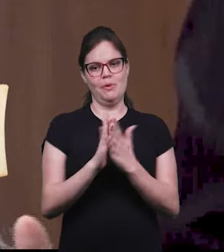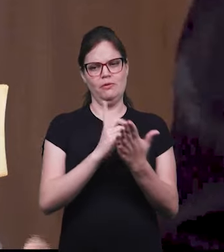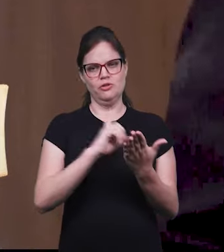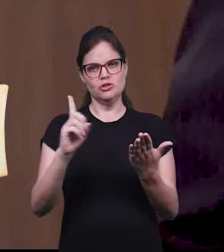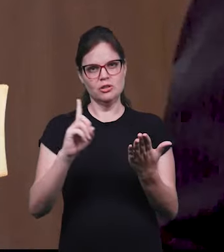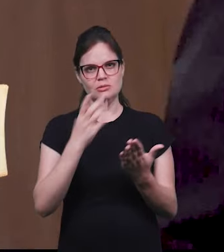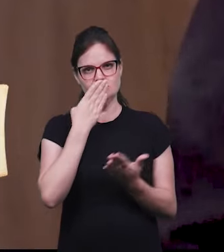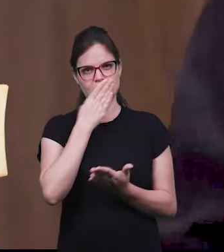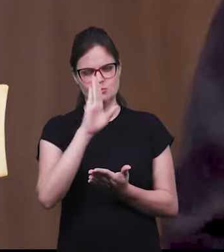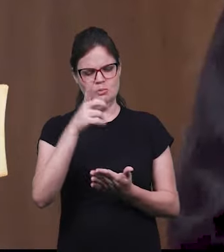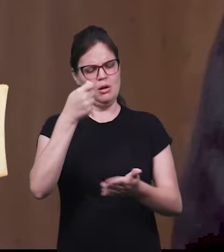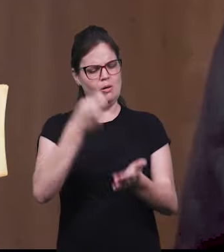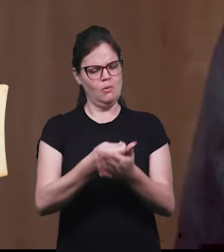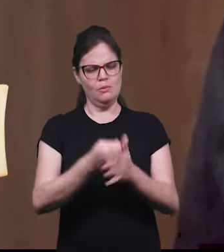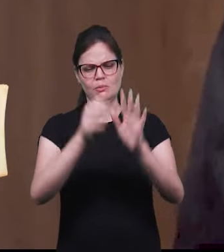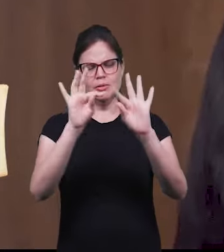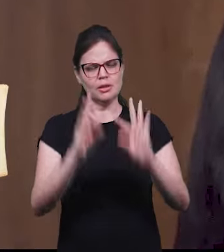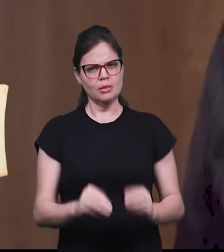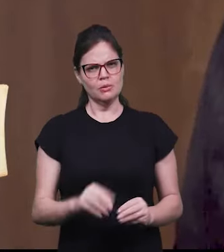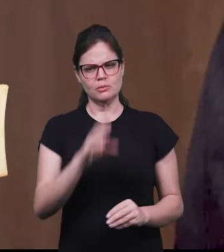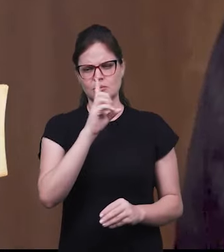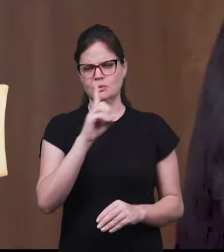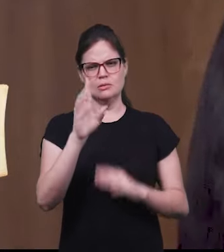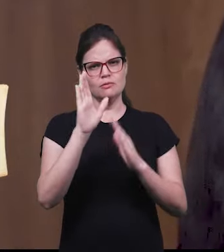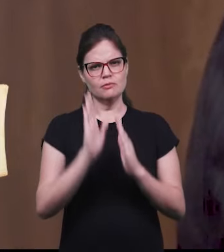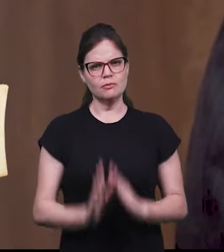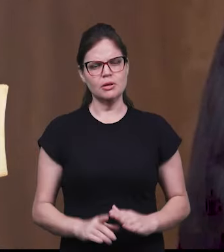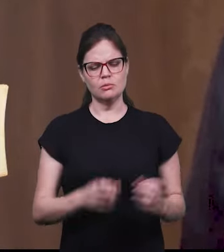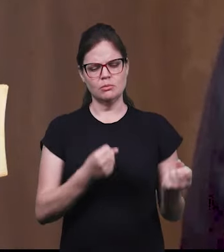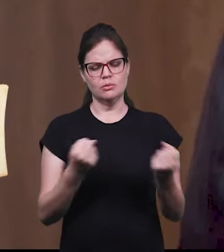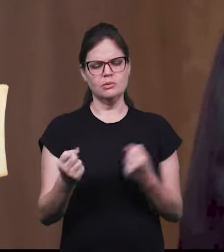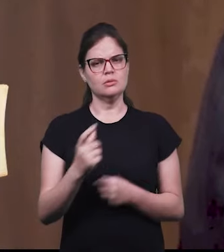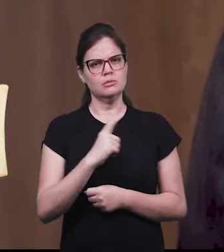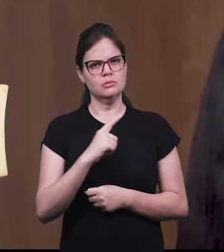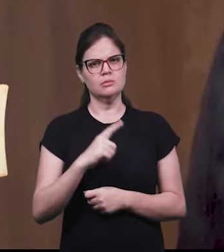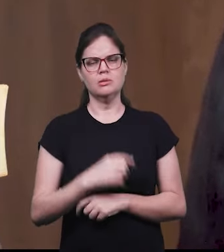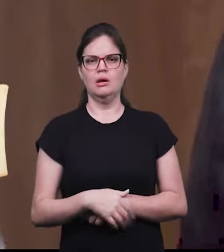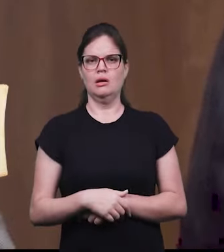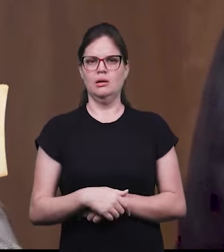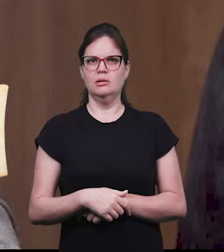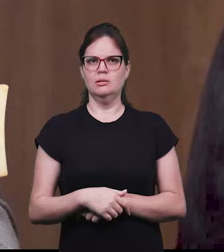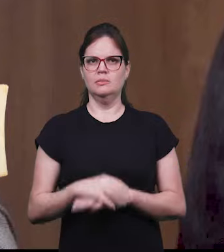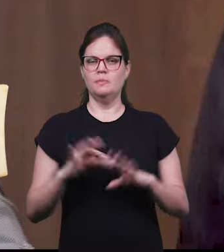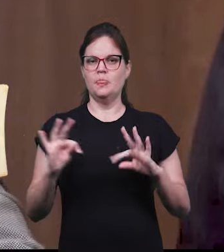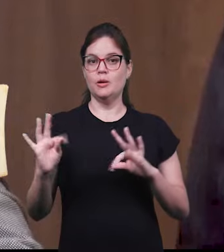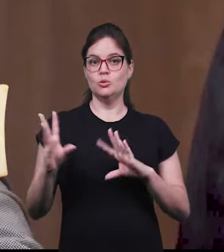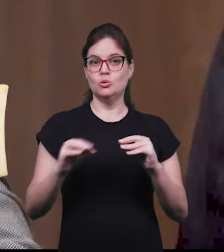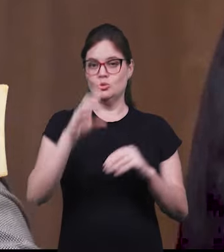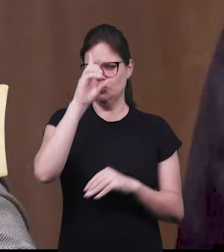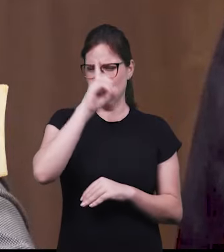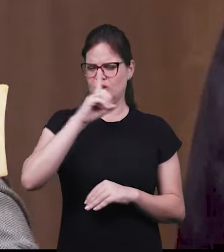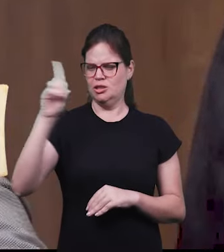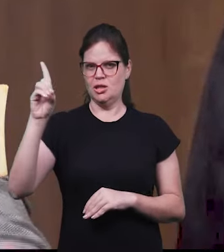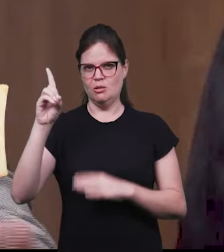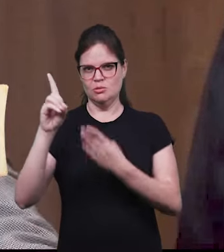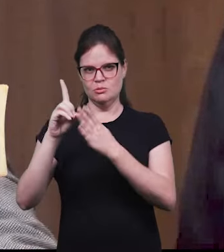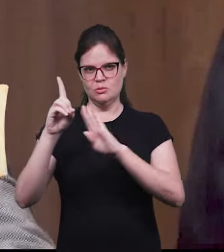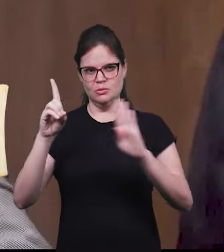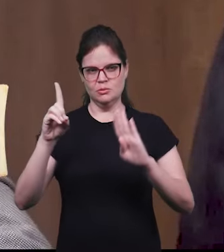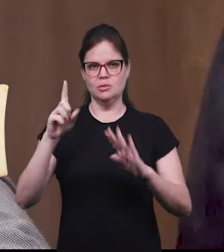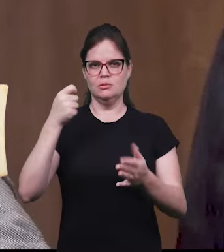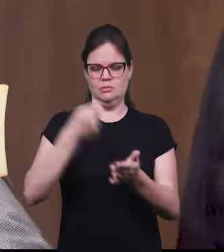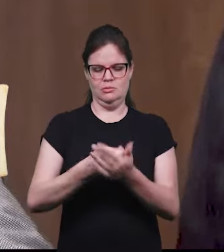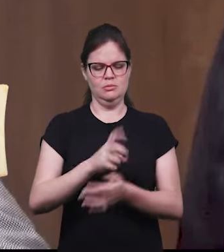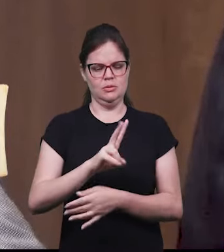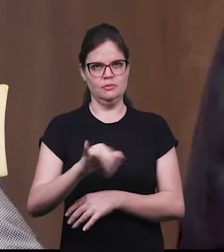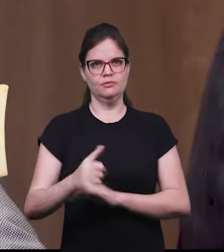se cumpre, as promessas de Deus se cumprem, Ele é fiel, Ele é poderoso, e nada do que Ele falou vai deixar